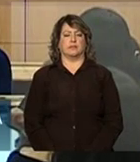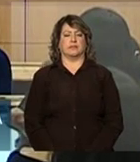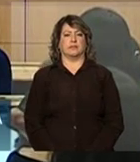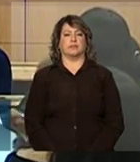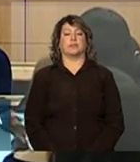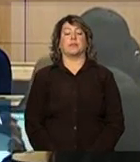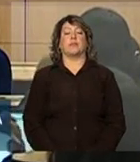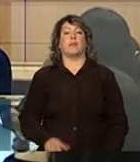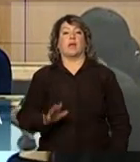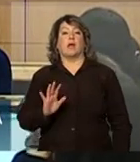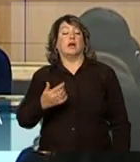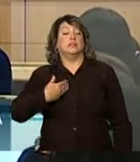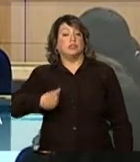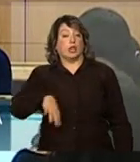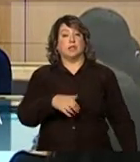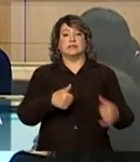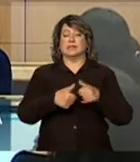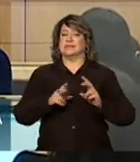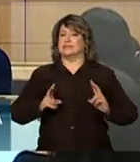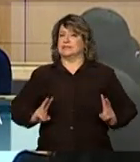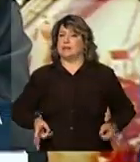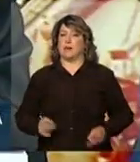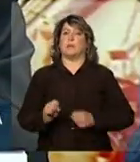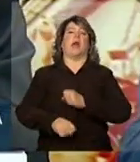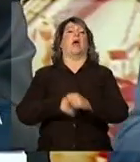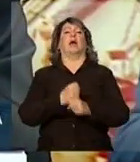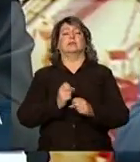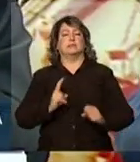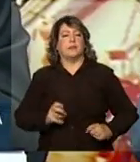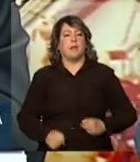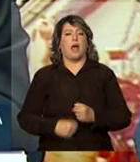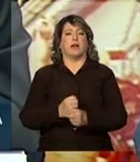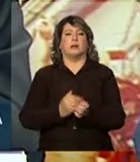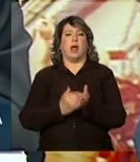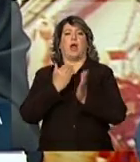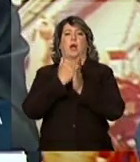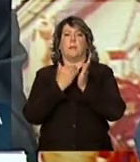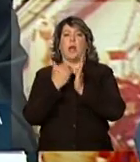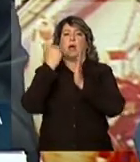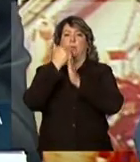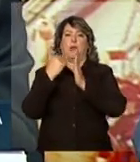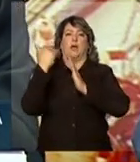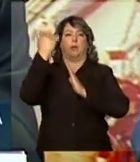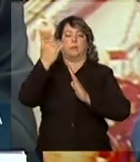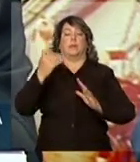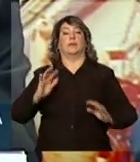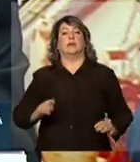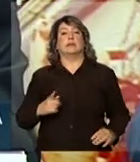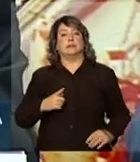Olha, nós estamos todos os anos aumentando, né? A gente não trouxe a colunia, mas a